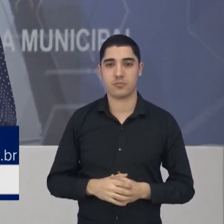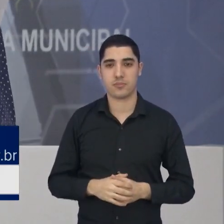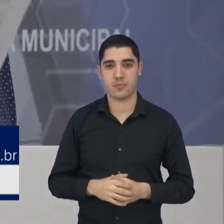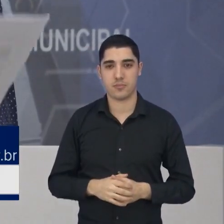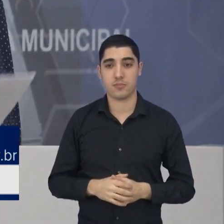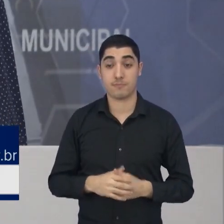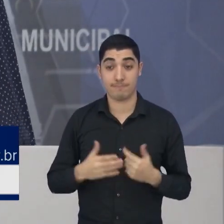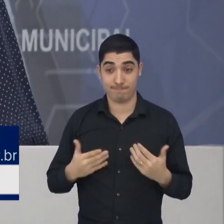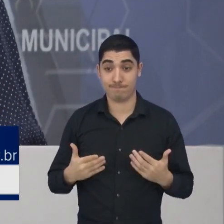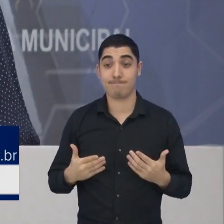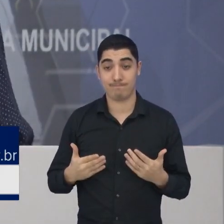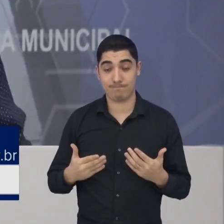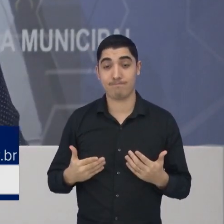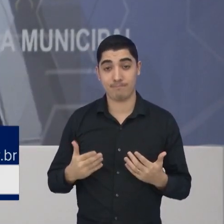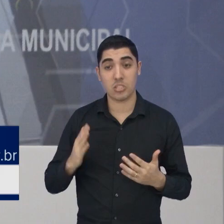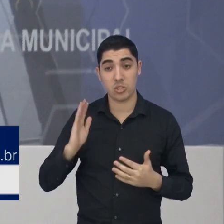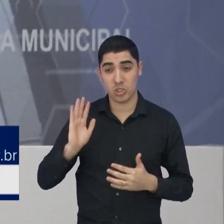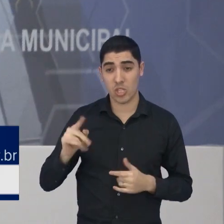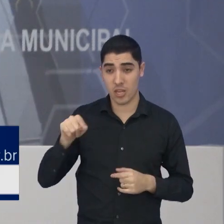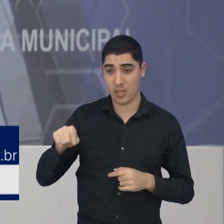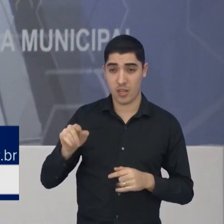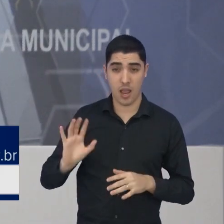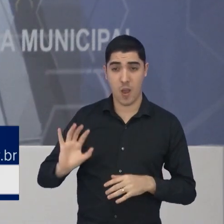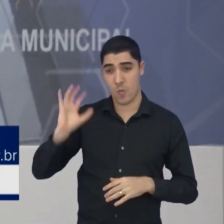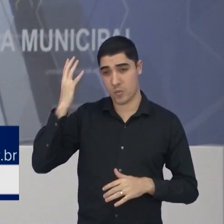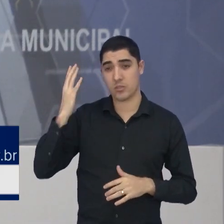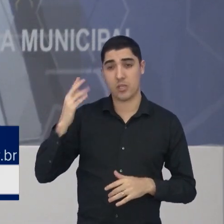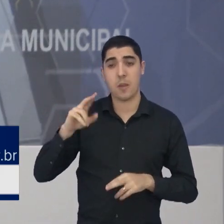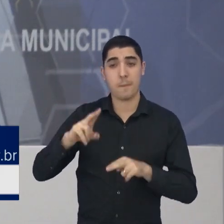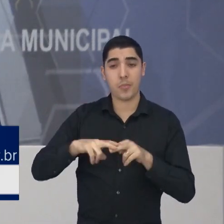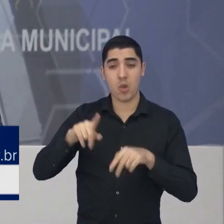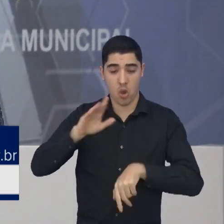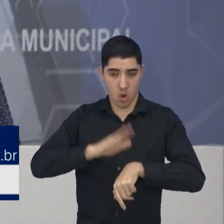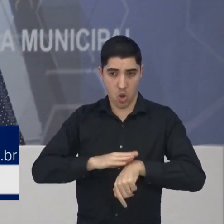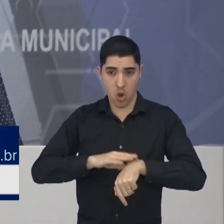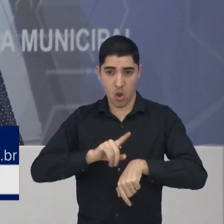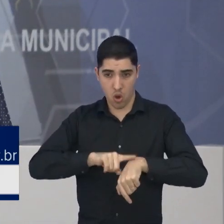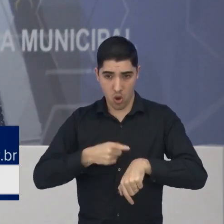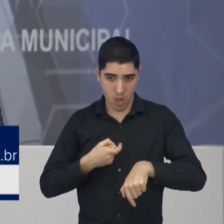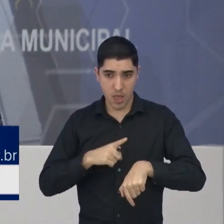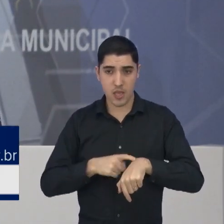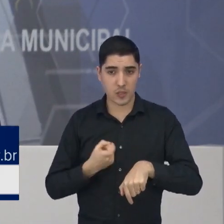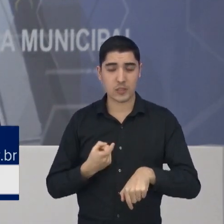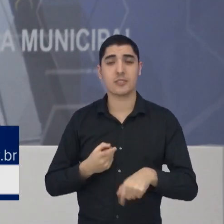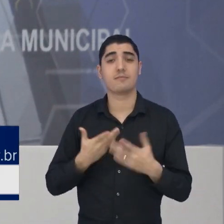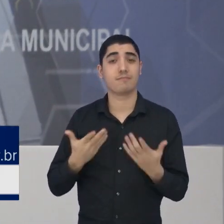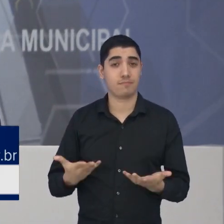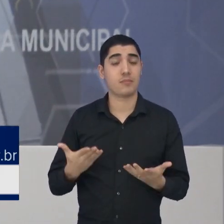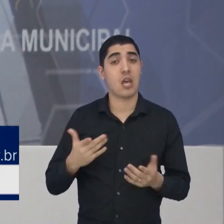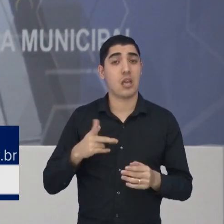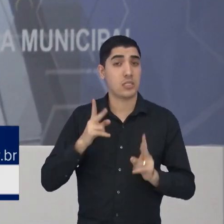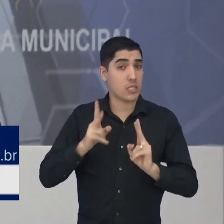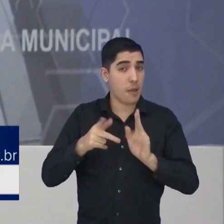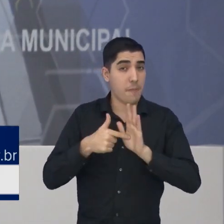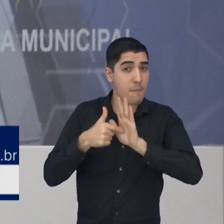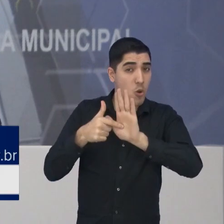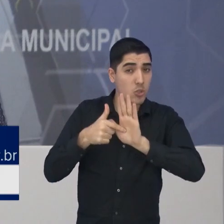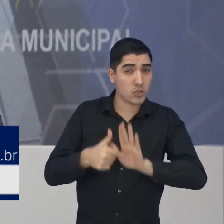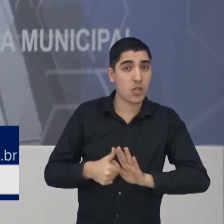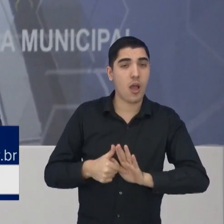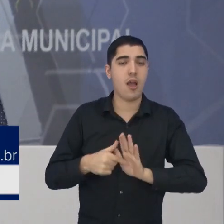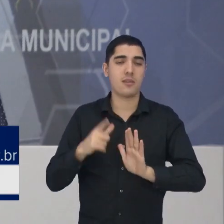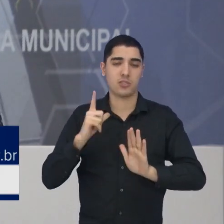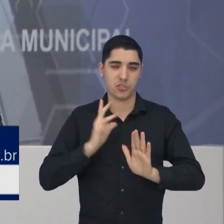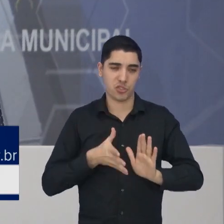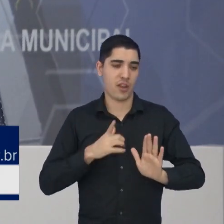Então já tinha tido esses apontamentos sobre essas horas extras, falando-se sempre esses apontamentos, que é feito o relatório,